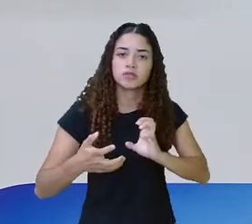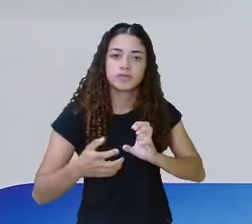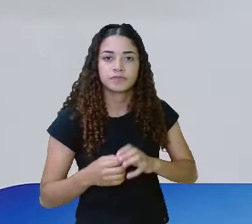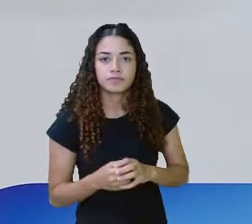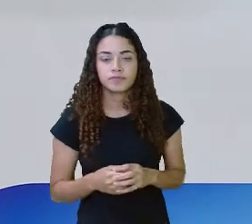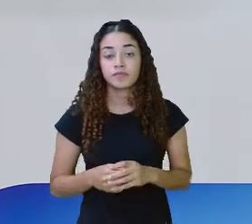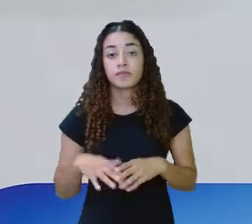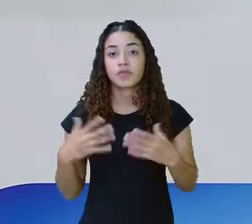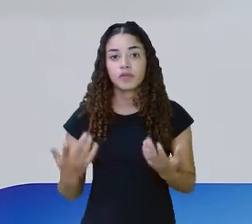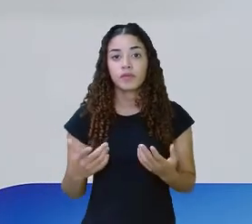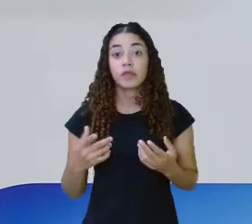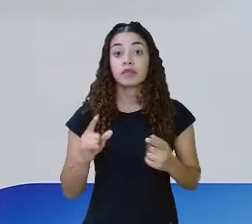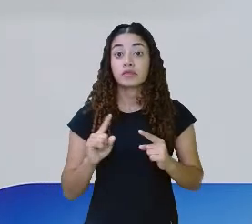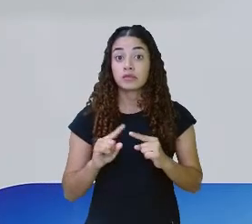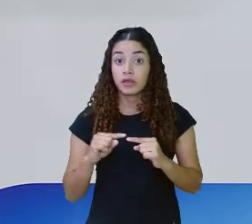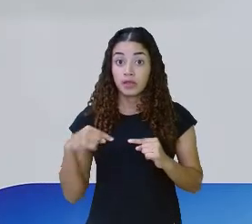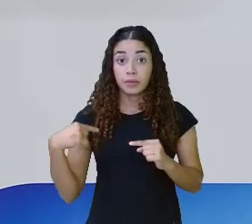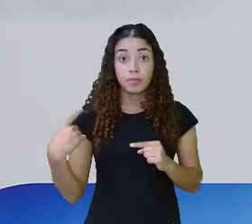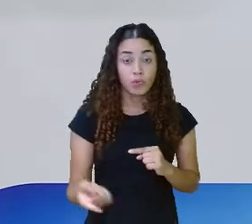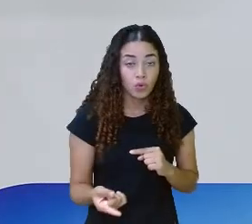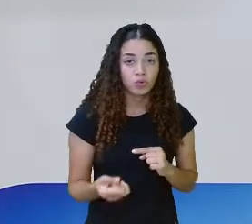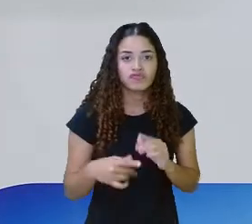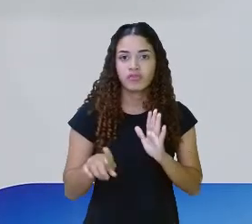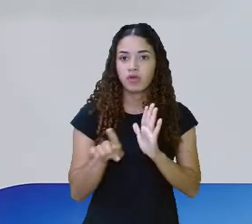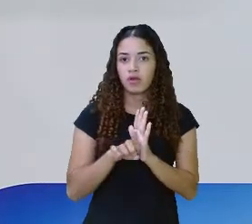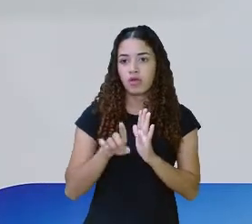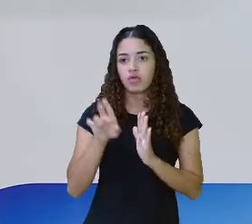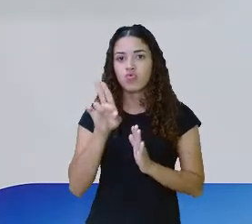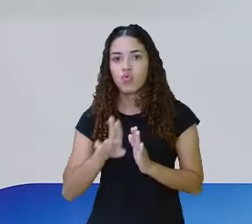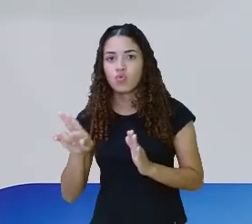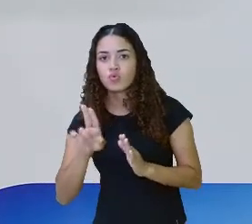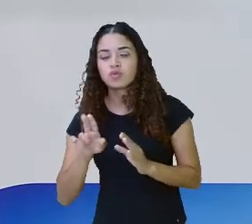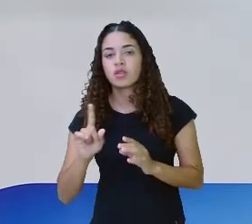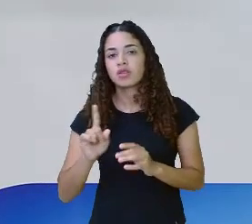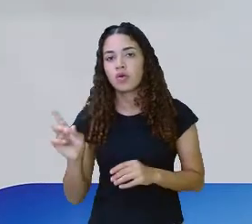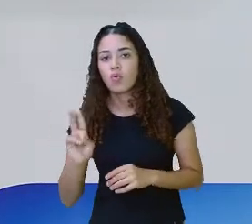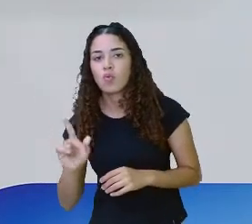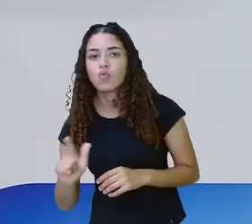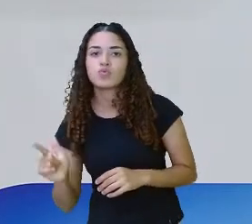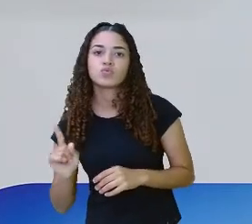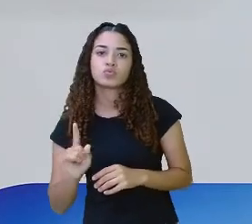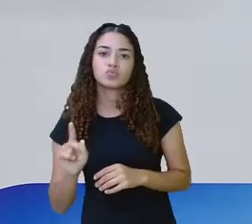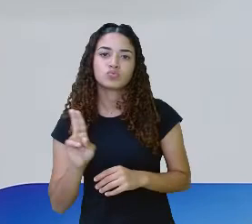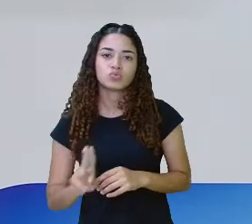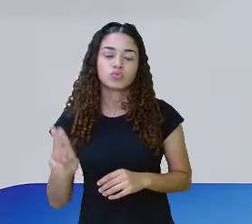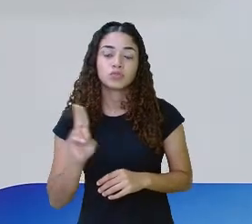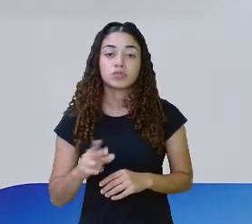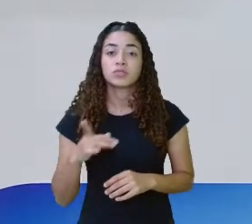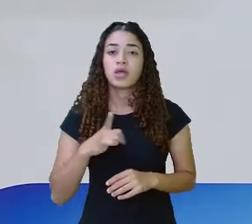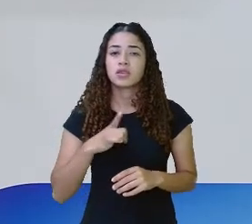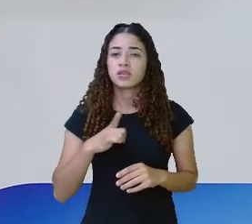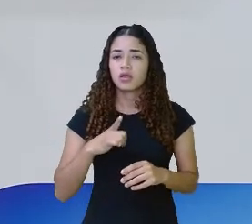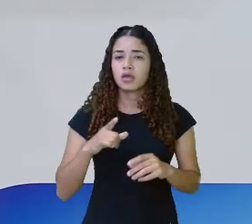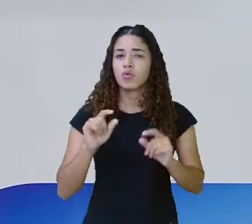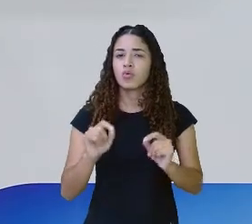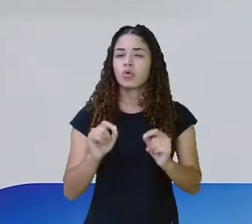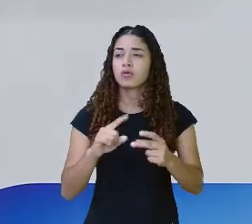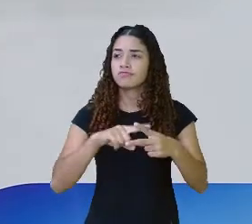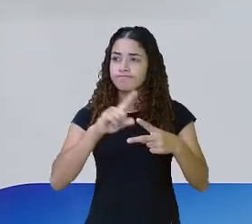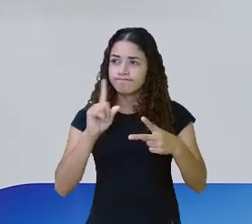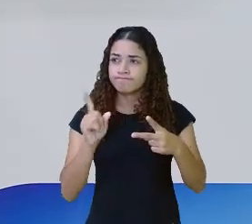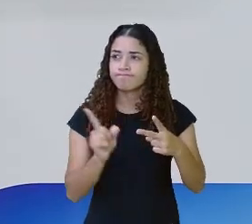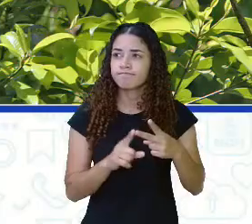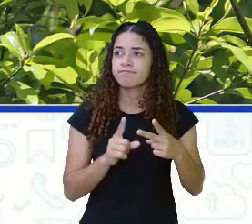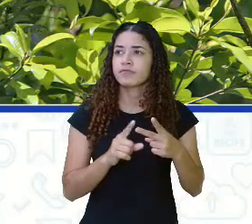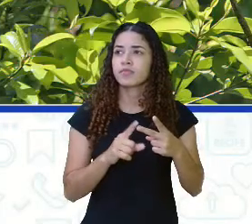um desdobramento dessa lei do uso e desuso é essa lei da transmissão dos caracteres adquiridos, que é justamente o que a gente falou agora,